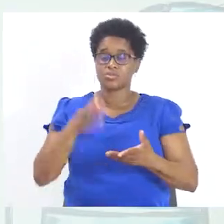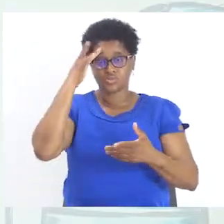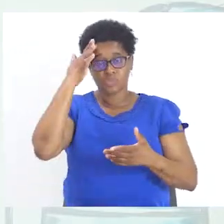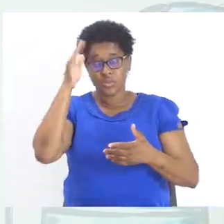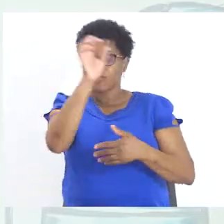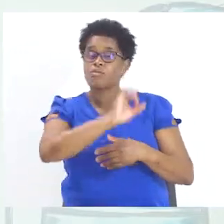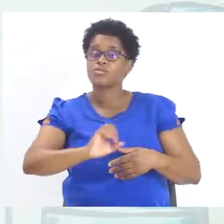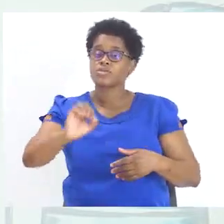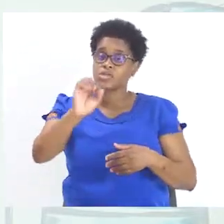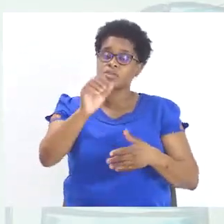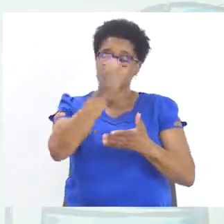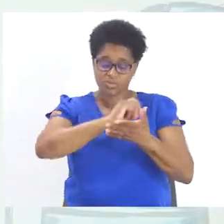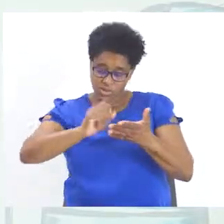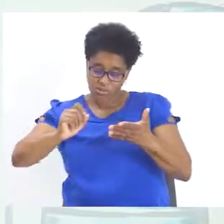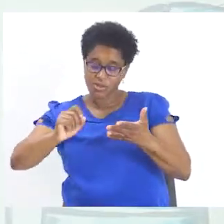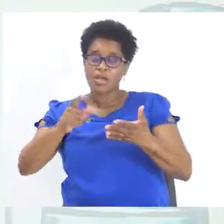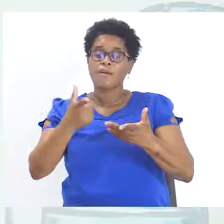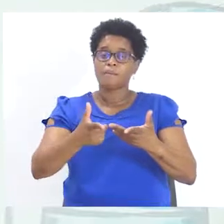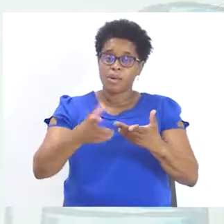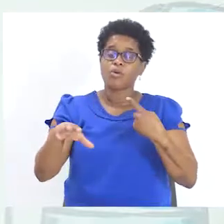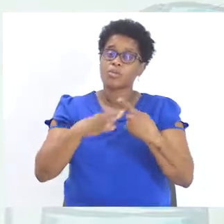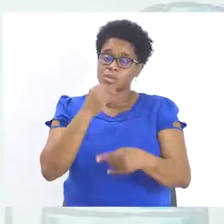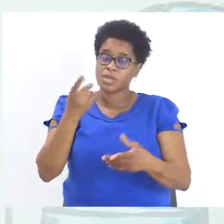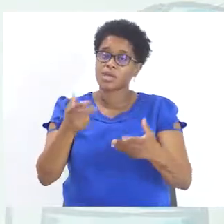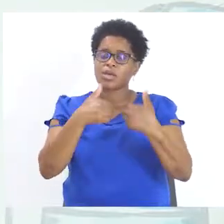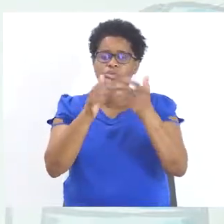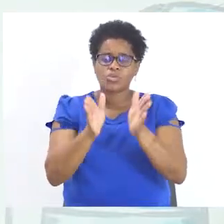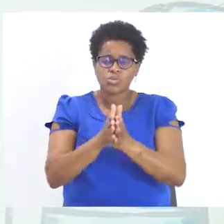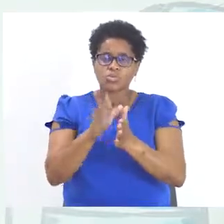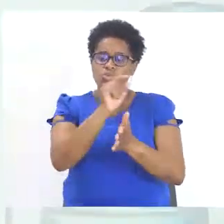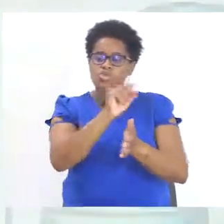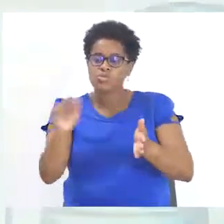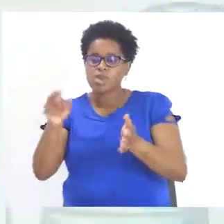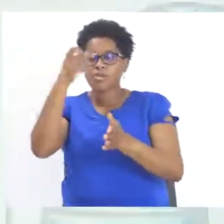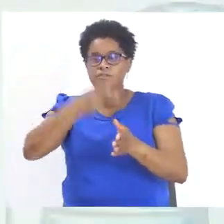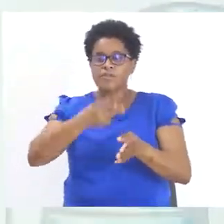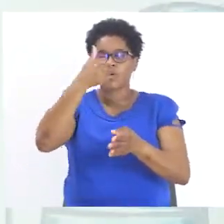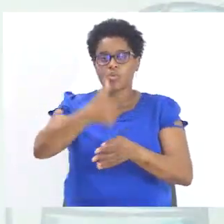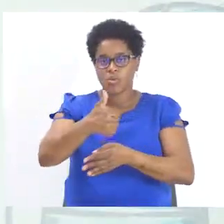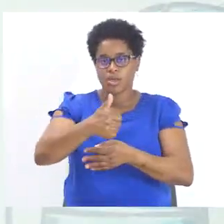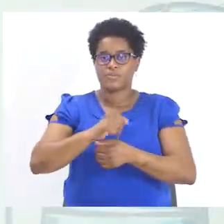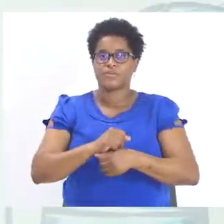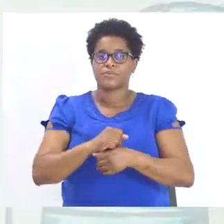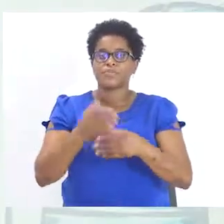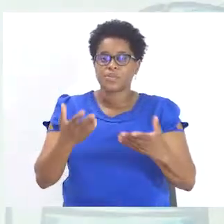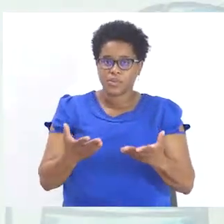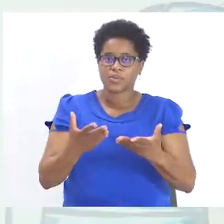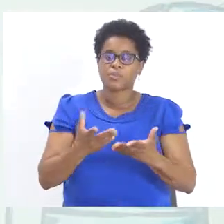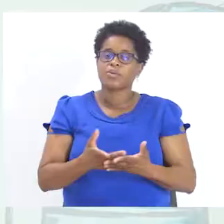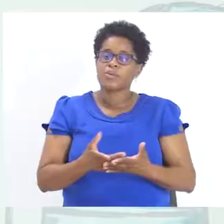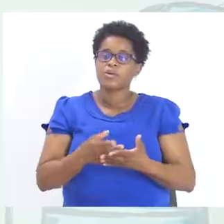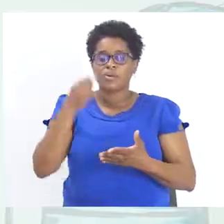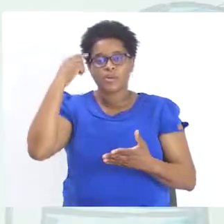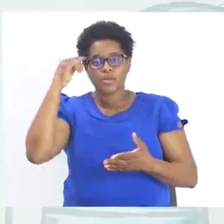modo que todos os espaços fiquem corretamente com a ideia de monômio, parte